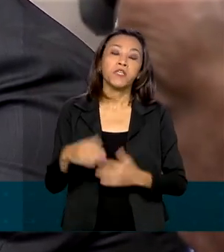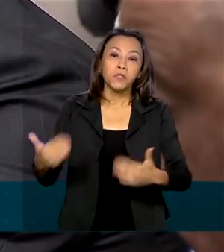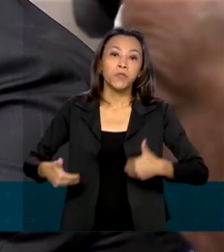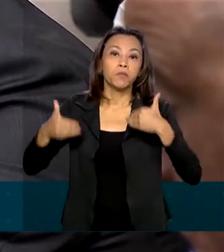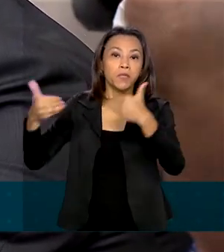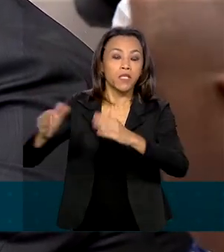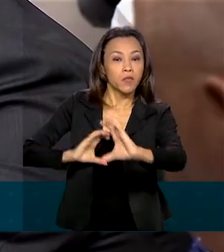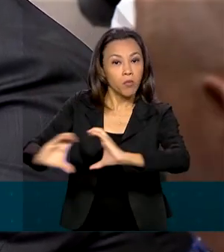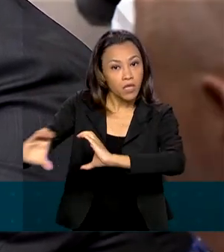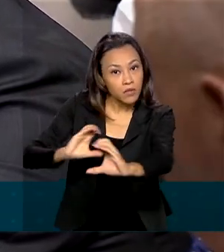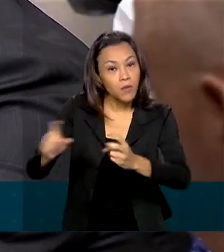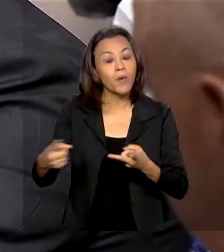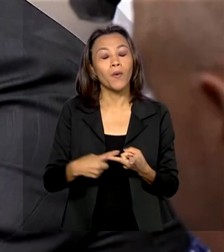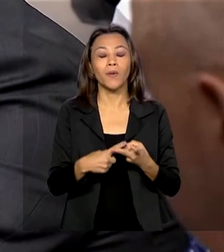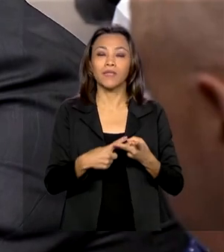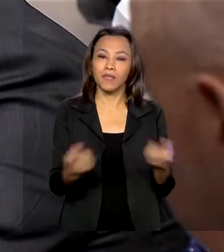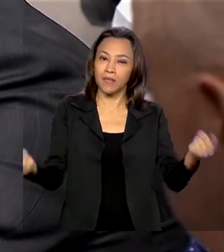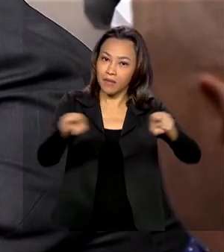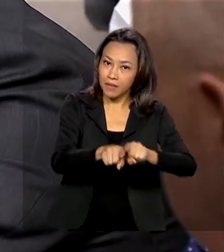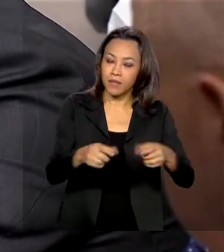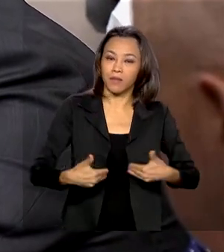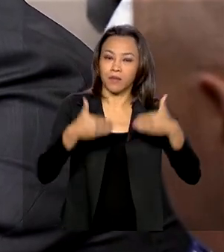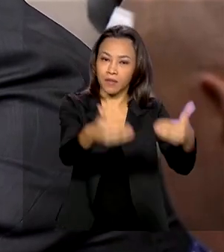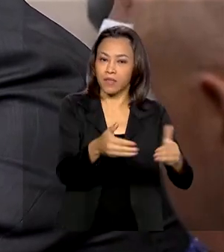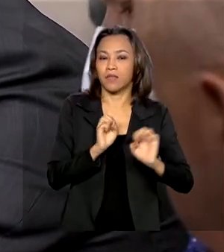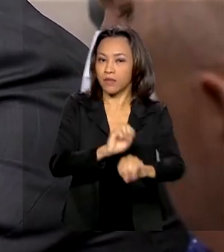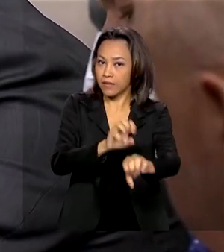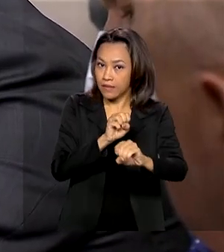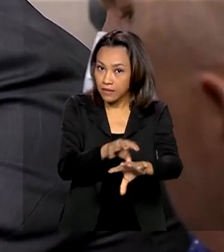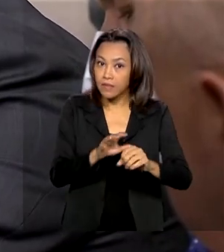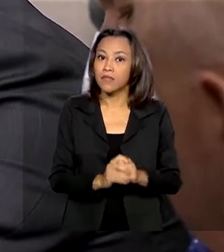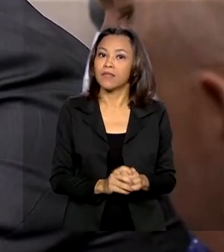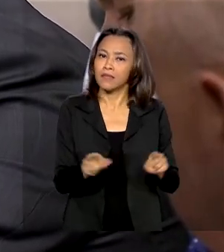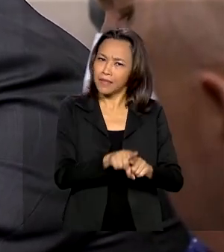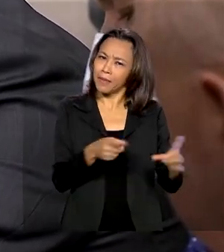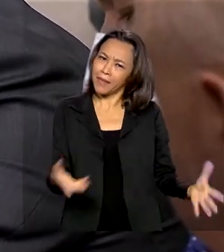das Comunicações, do Ministério da Educação, em conjunto com a EBC.